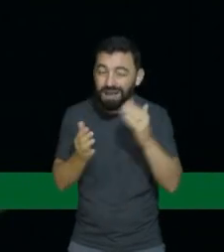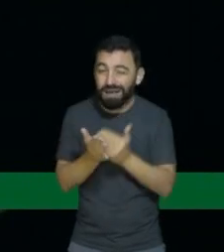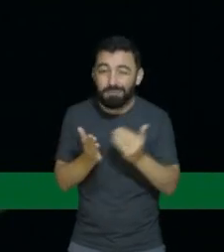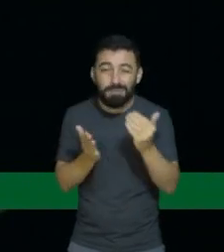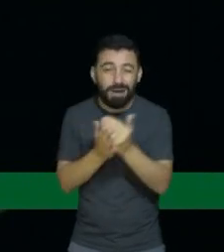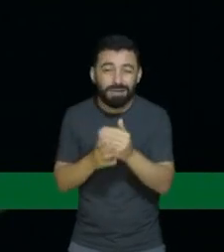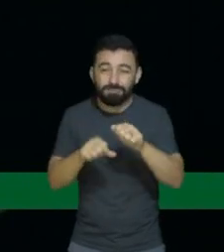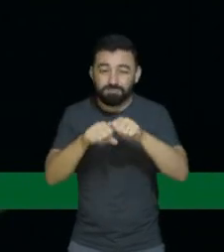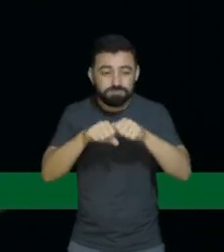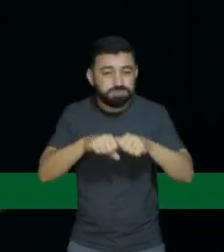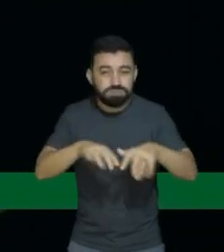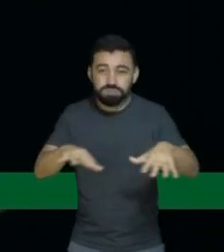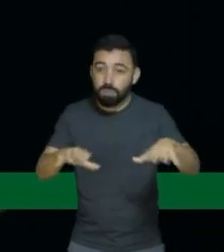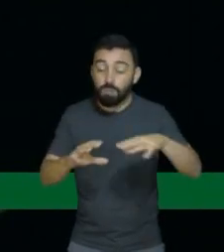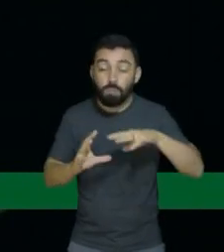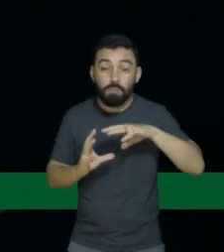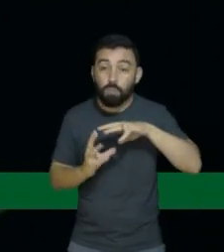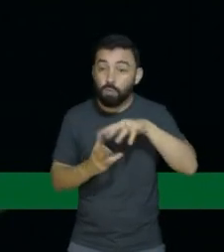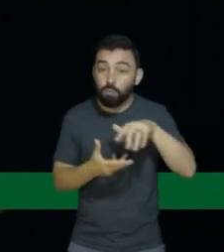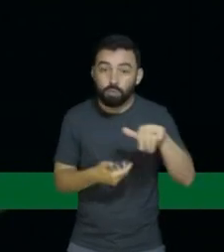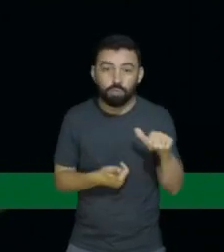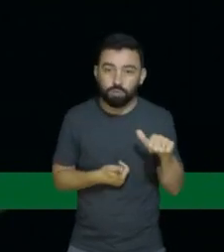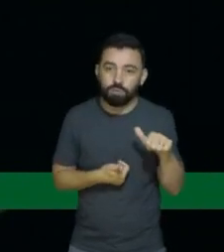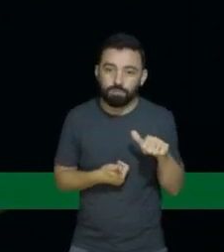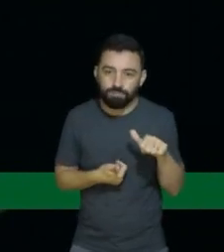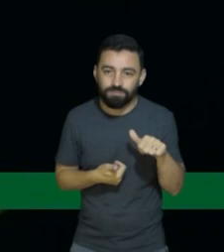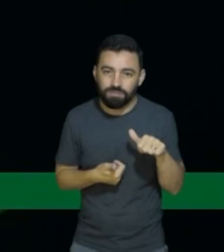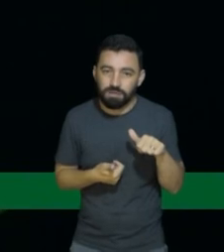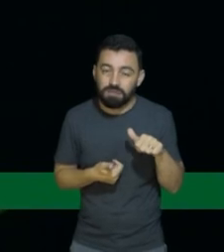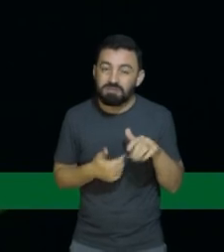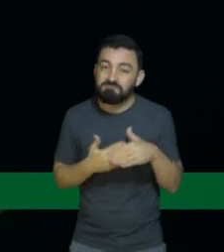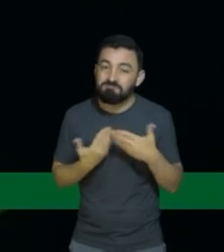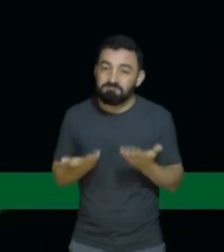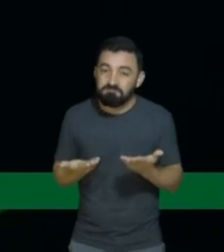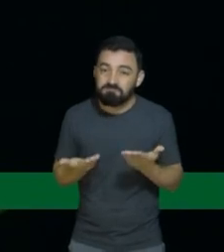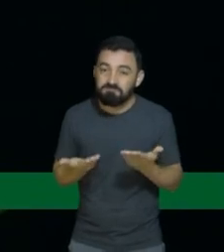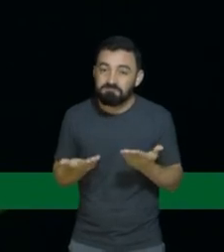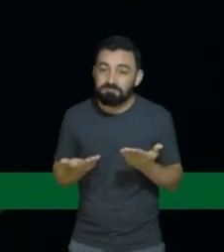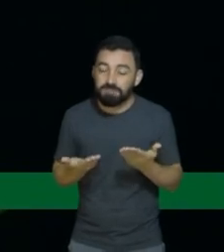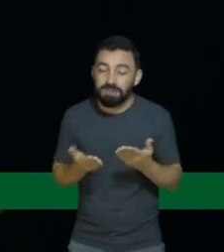cresce no mundo apesar de ainda ser